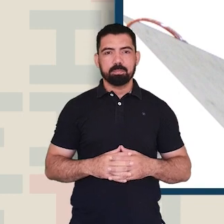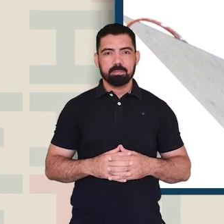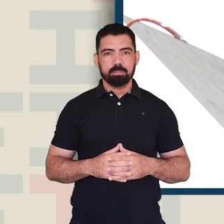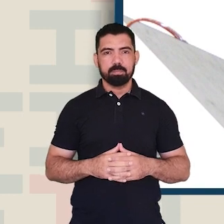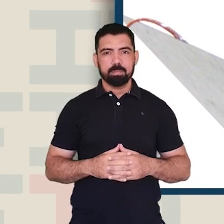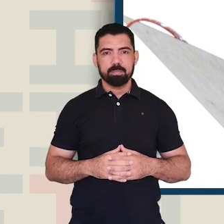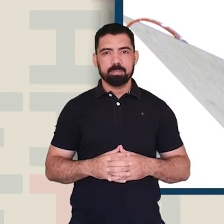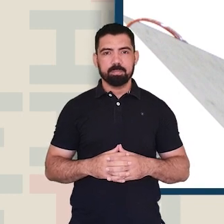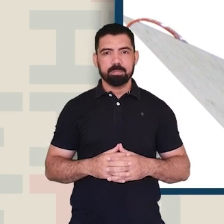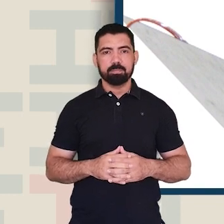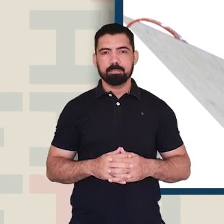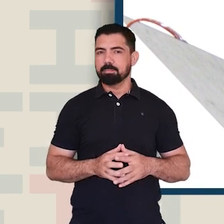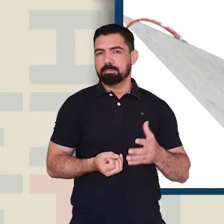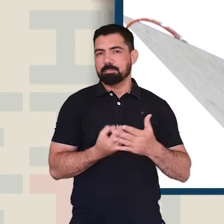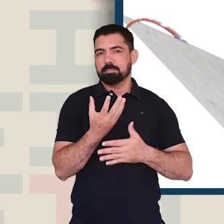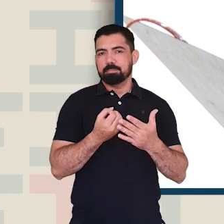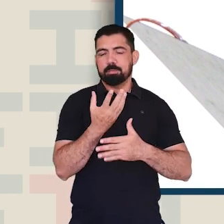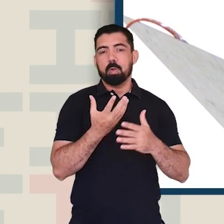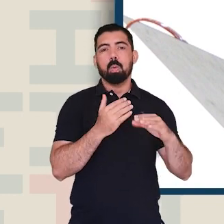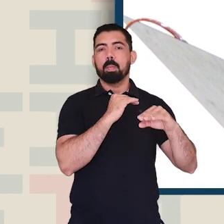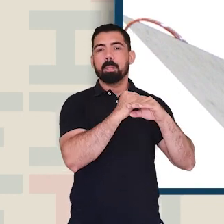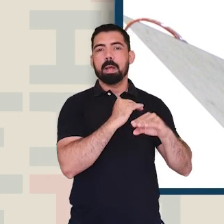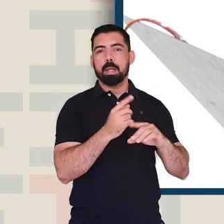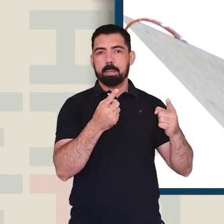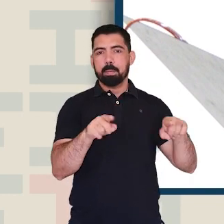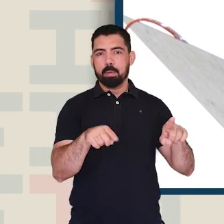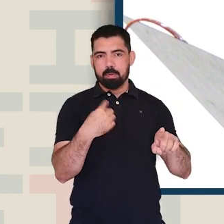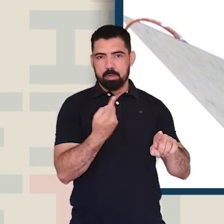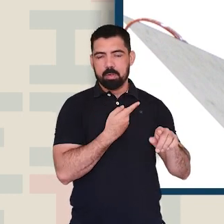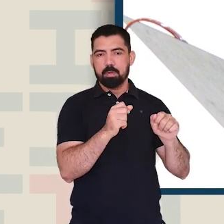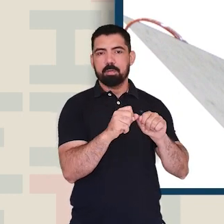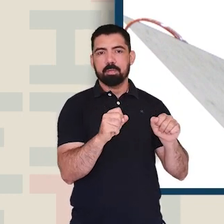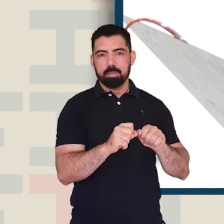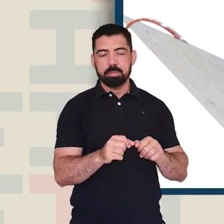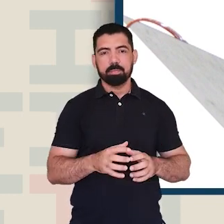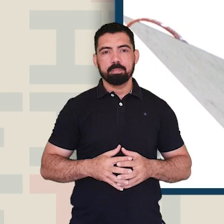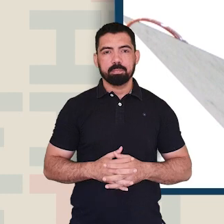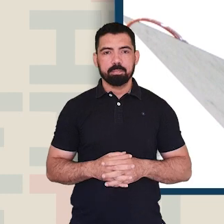Vou solar aqui meu na doida e depois vou criar algum padrão melódico pra gente fazer.